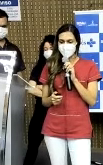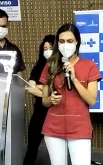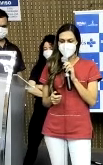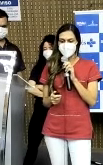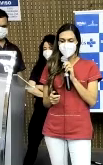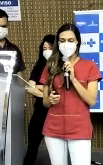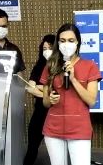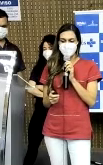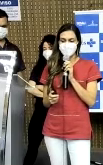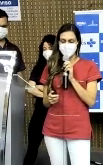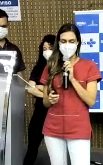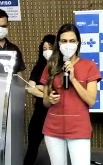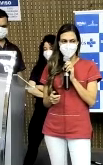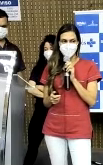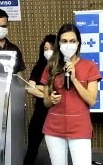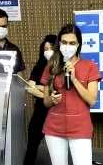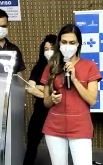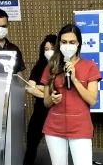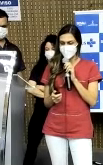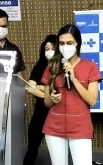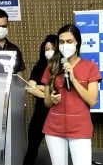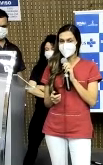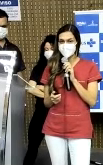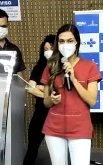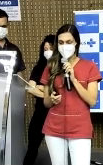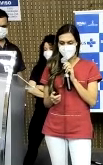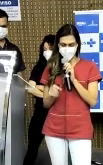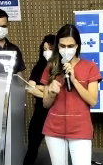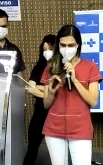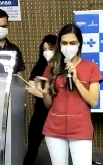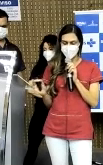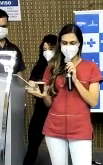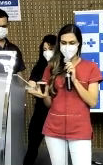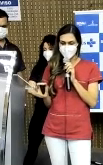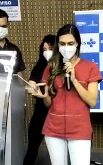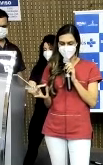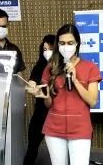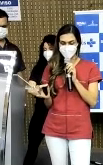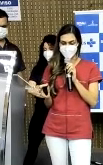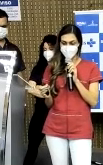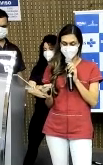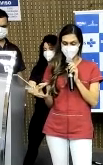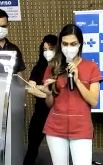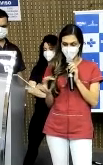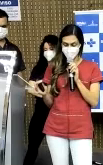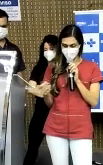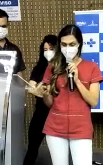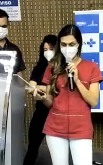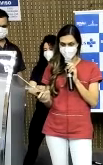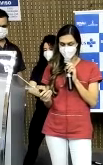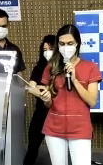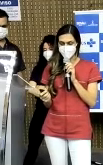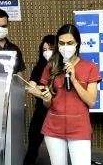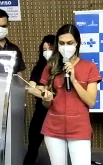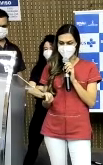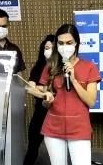em 2020 estava 0,9, em 2021, primeiro semestre, 0,4. Vai permanecer a mesma coisa até o final do ano, né?